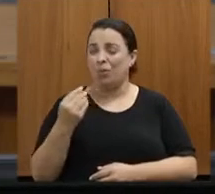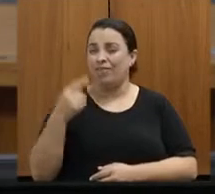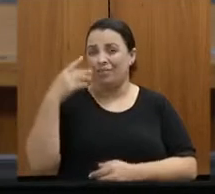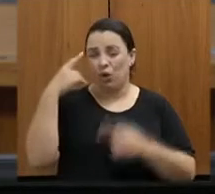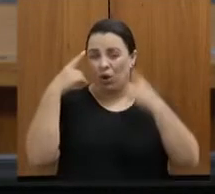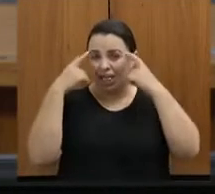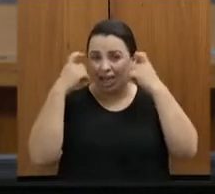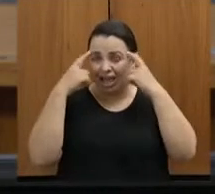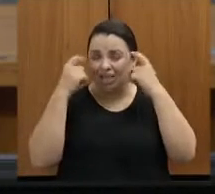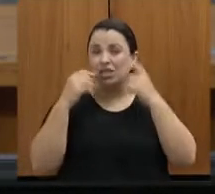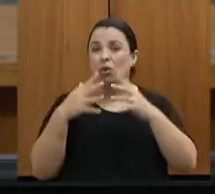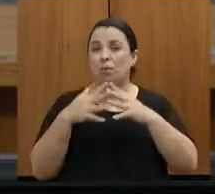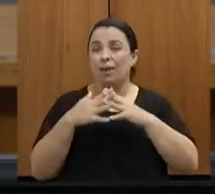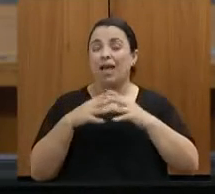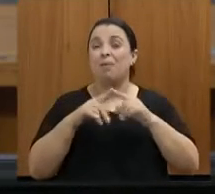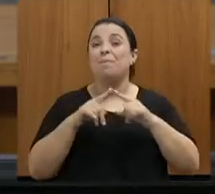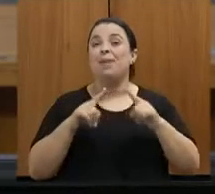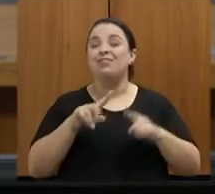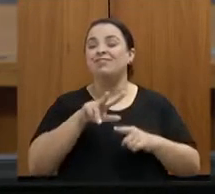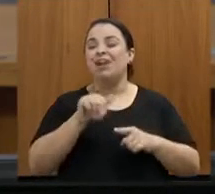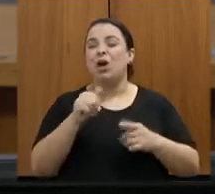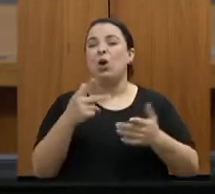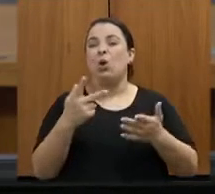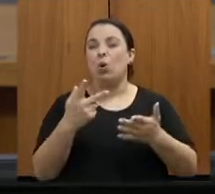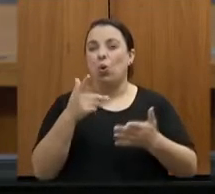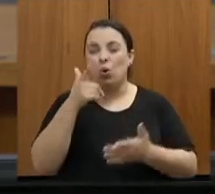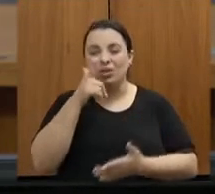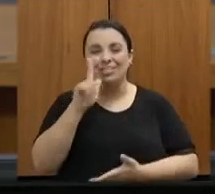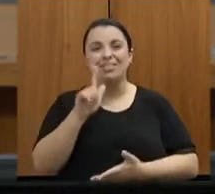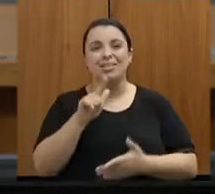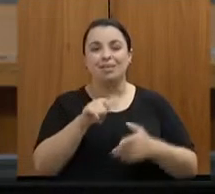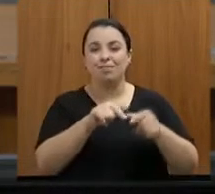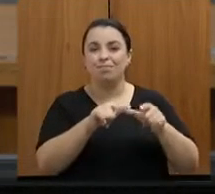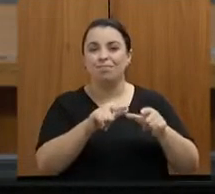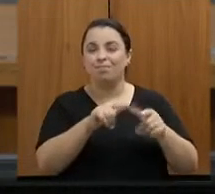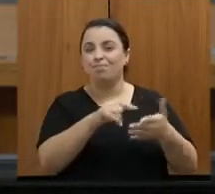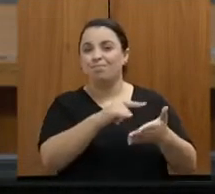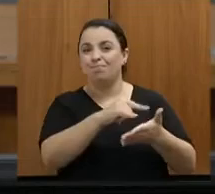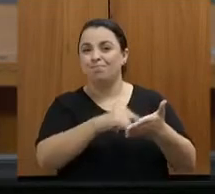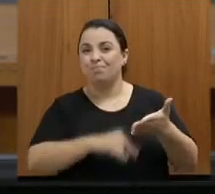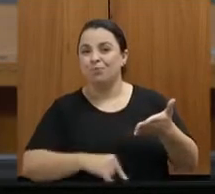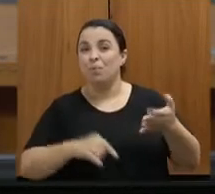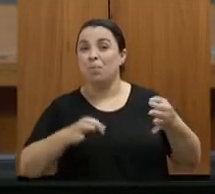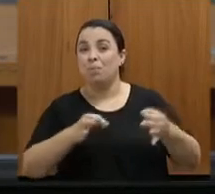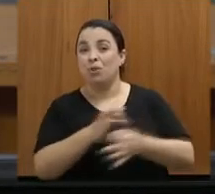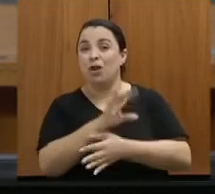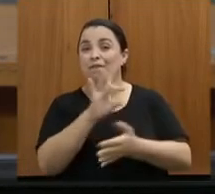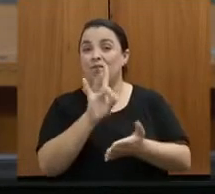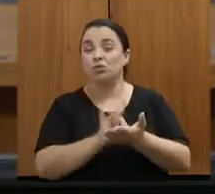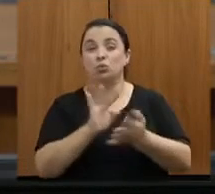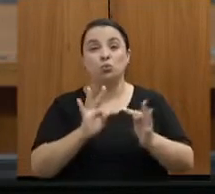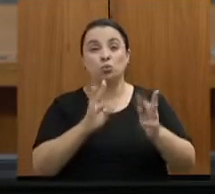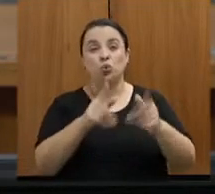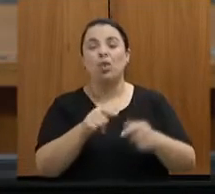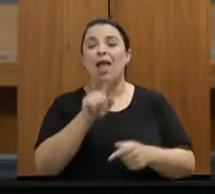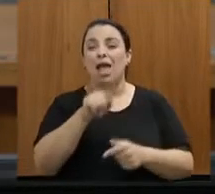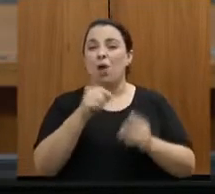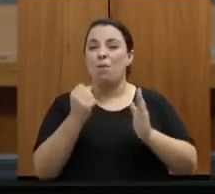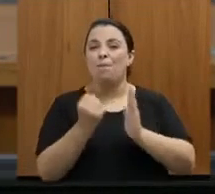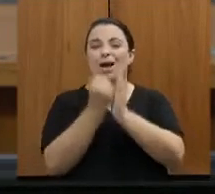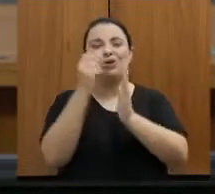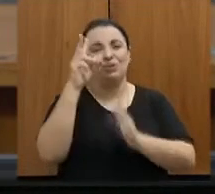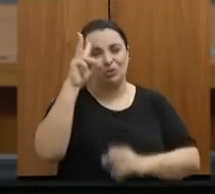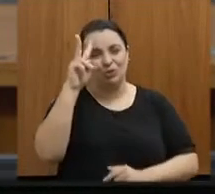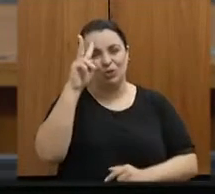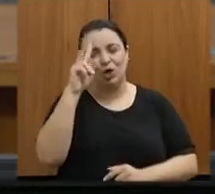essa efetiva regularização do Palmital. Então, vai ser um marco para a nossa gestão, para a nossa entrega, e eu tenho certeza